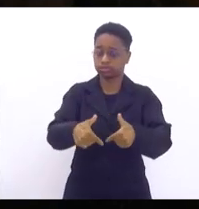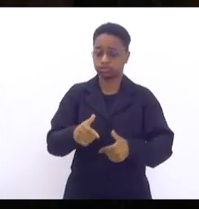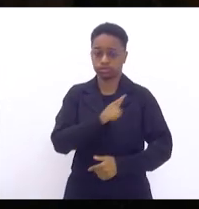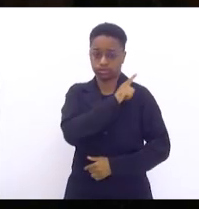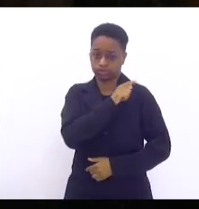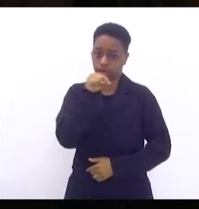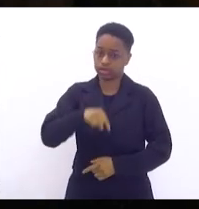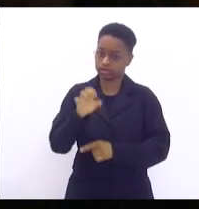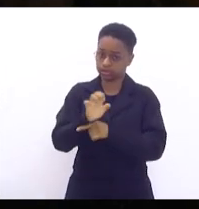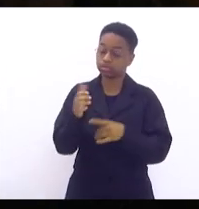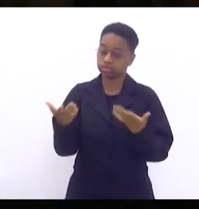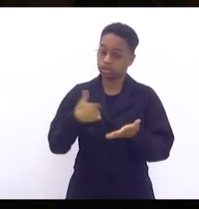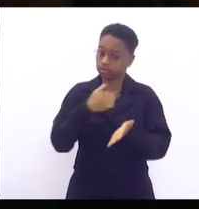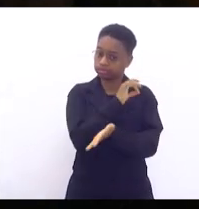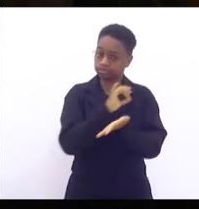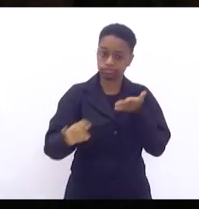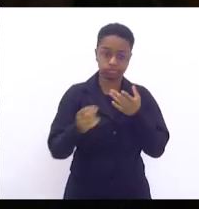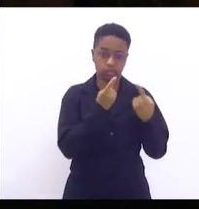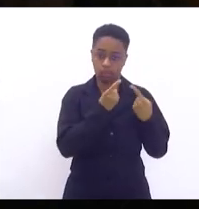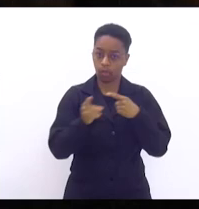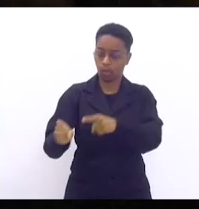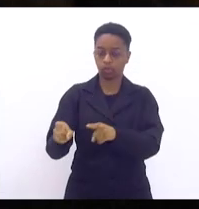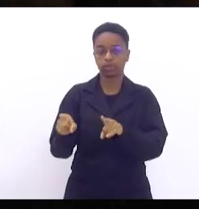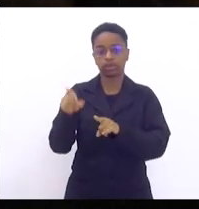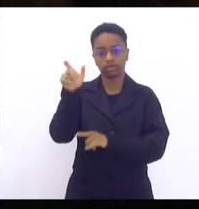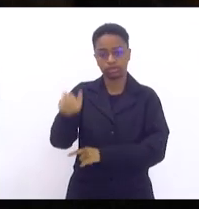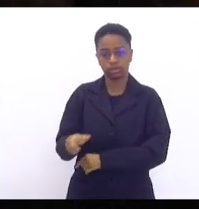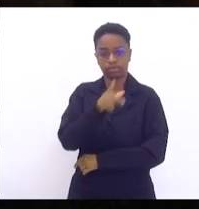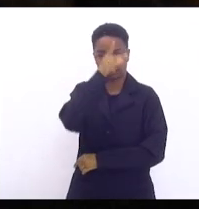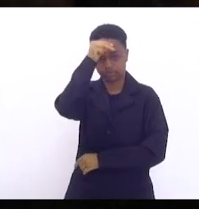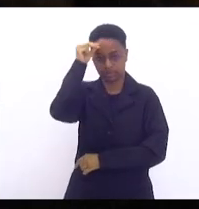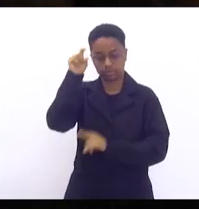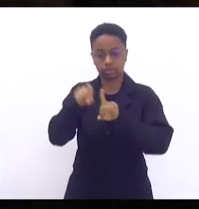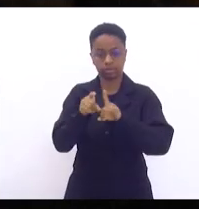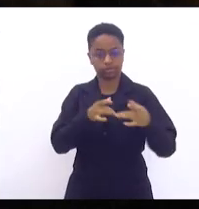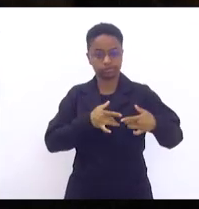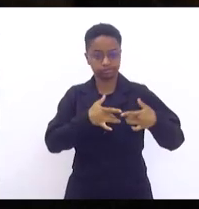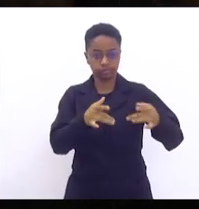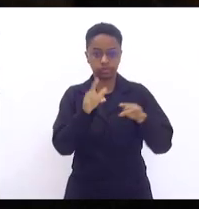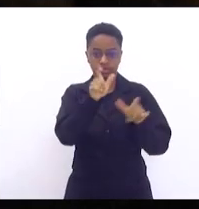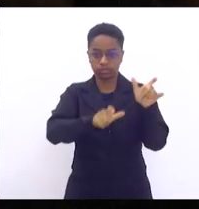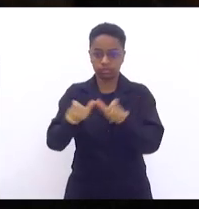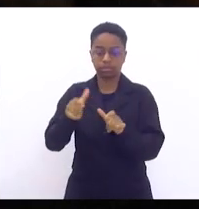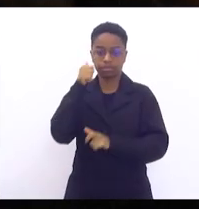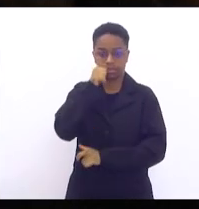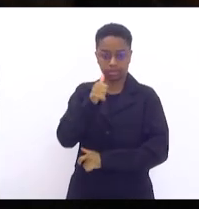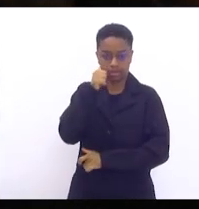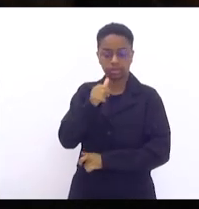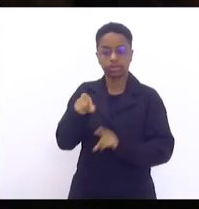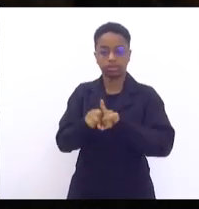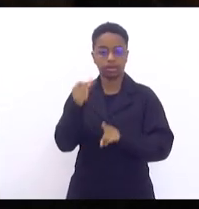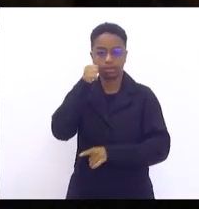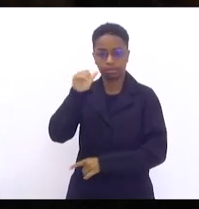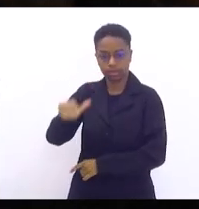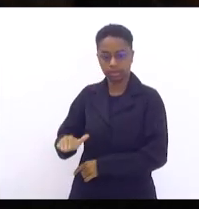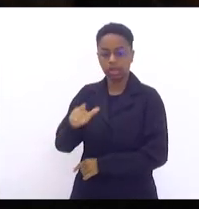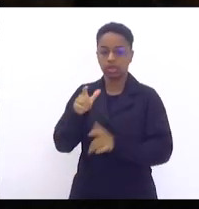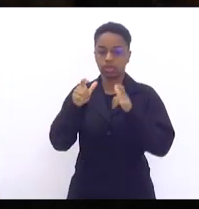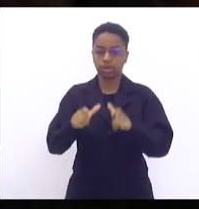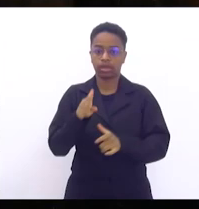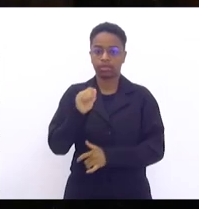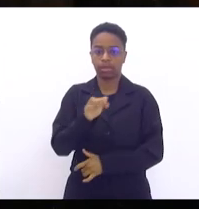Estado. Então, repudio o Mário Esteves e minha solidariedade a todas as meninas e mulheres barrenses. Vamos